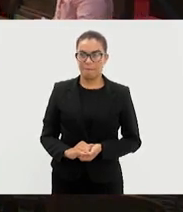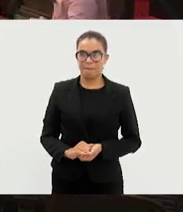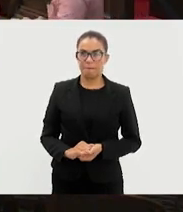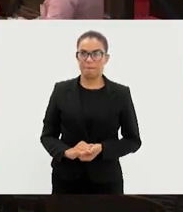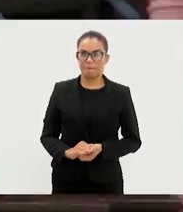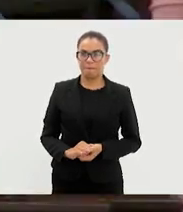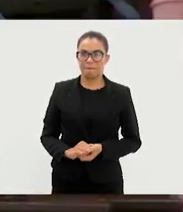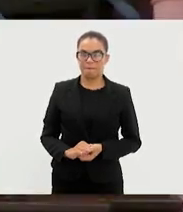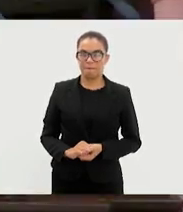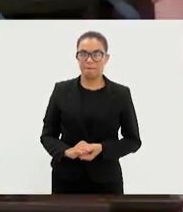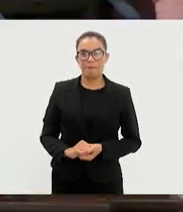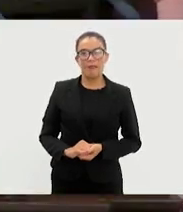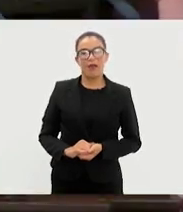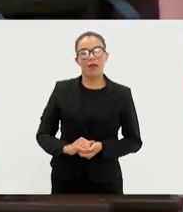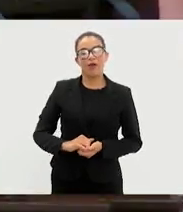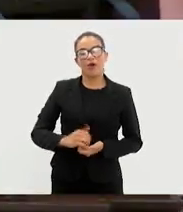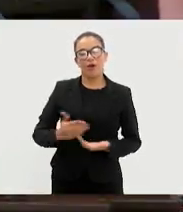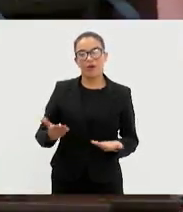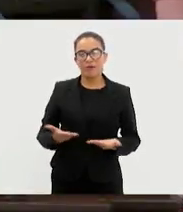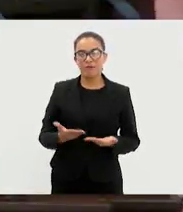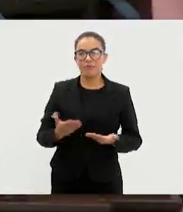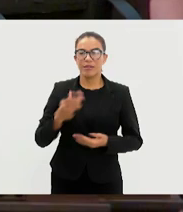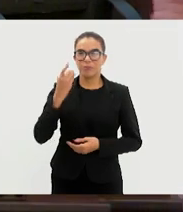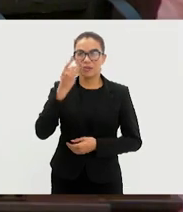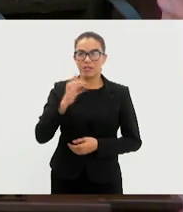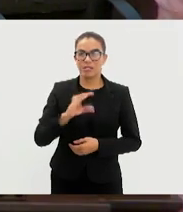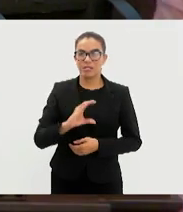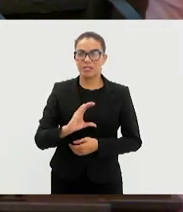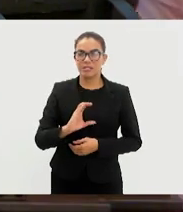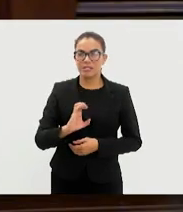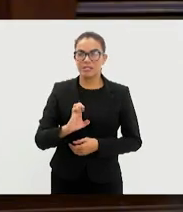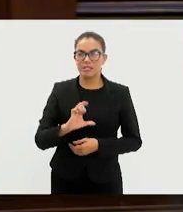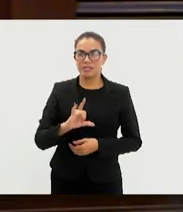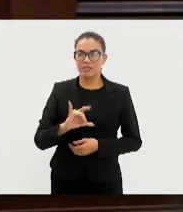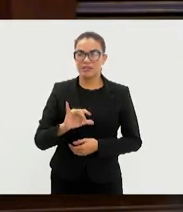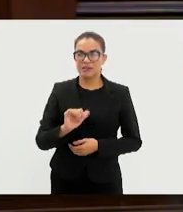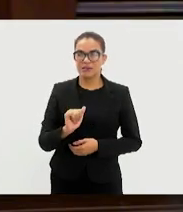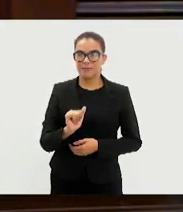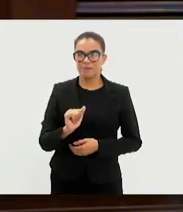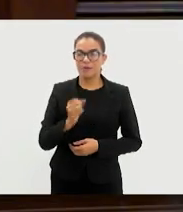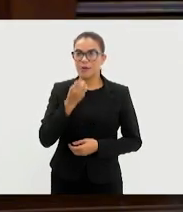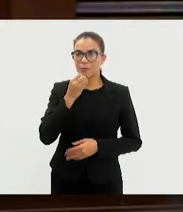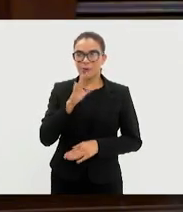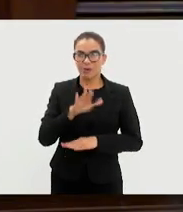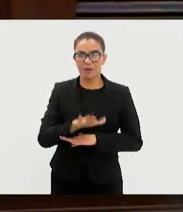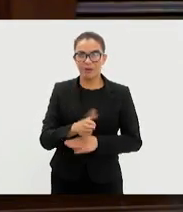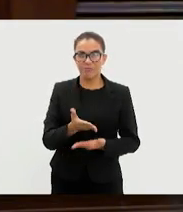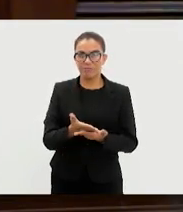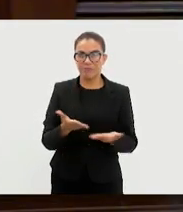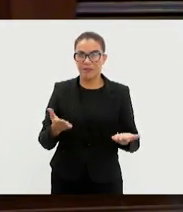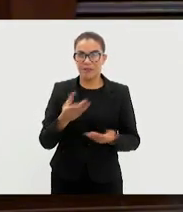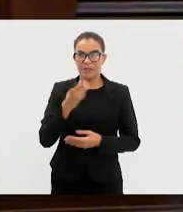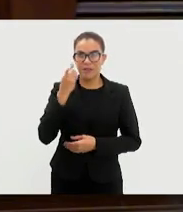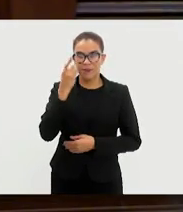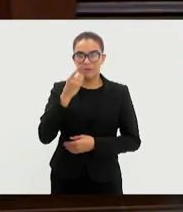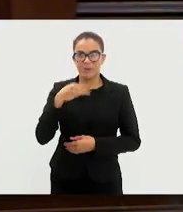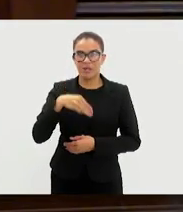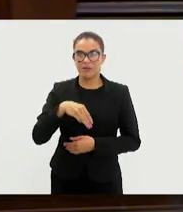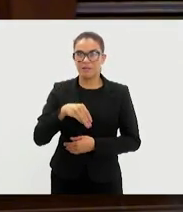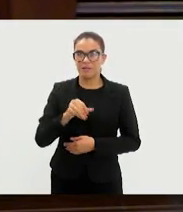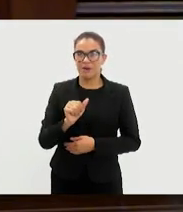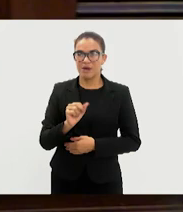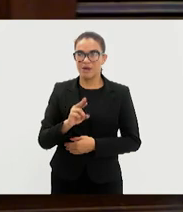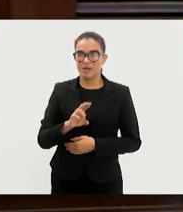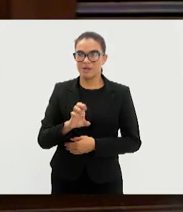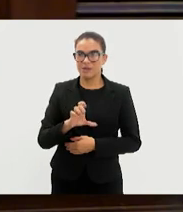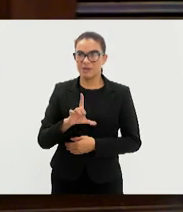Agora a próxima oradora, deputada Célia Jordão. Uma boa tarde, deputado Marcelo Dino, que ora